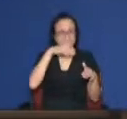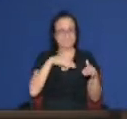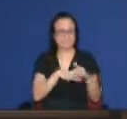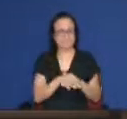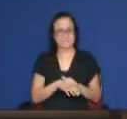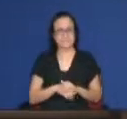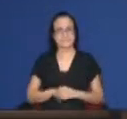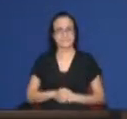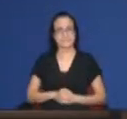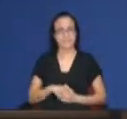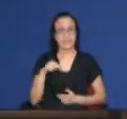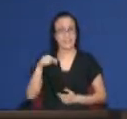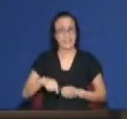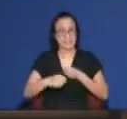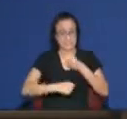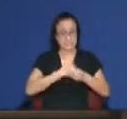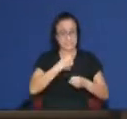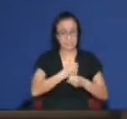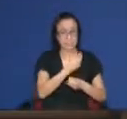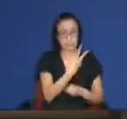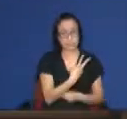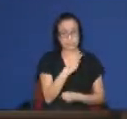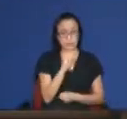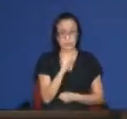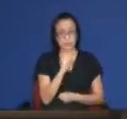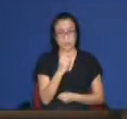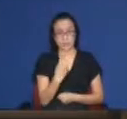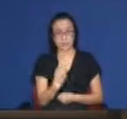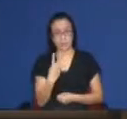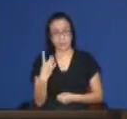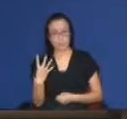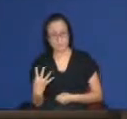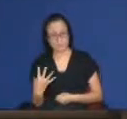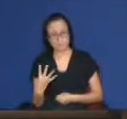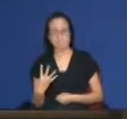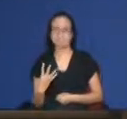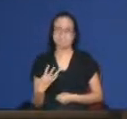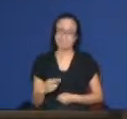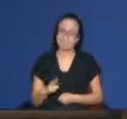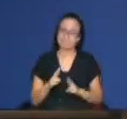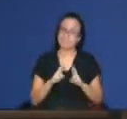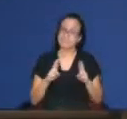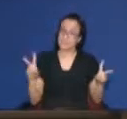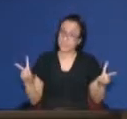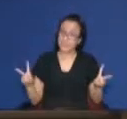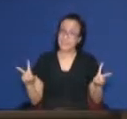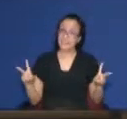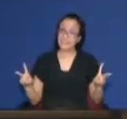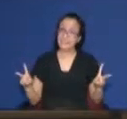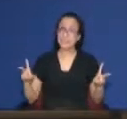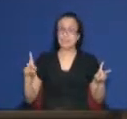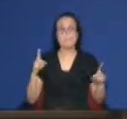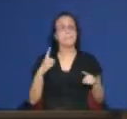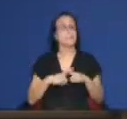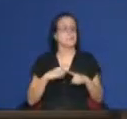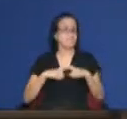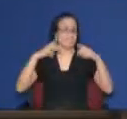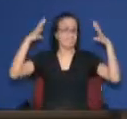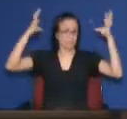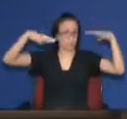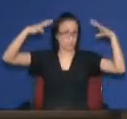ano muito diferente dos demais na questão das chuvas. Então, o que choveu esse ano é em torno